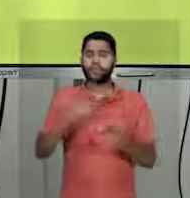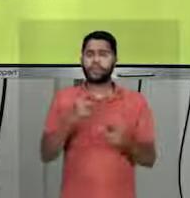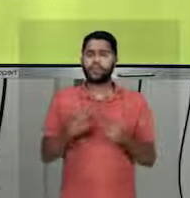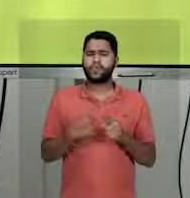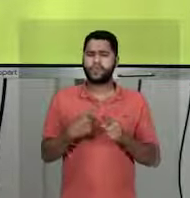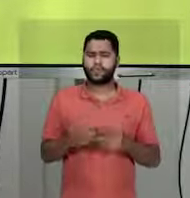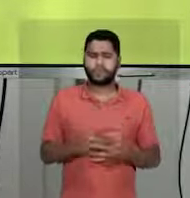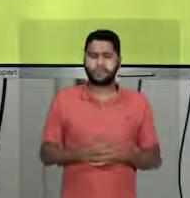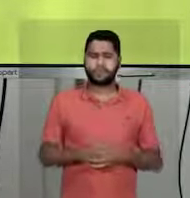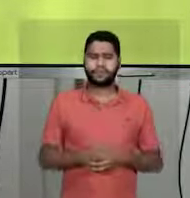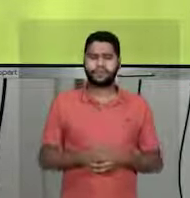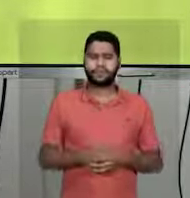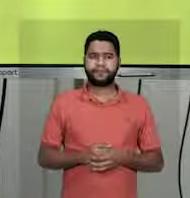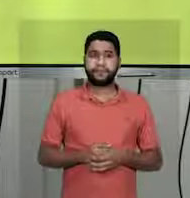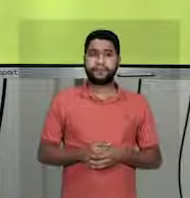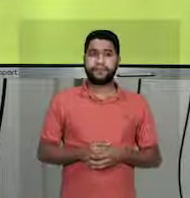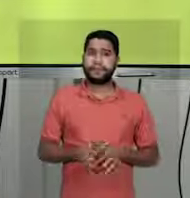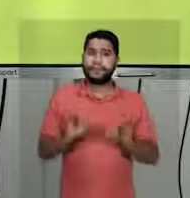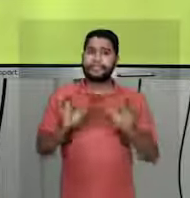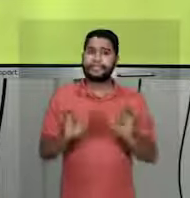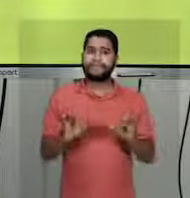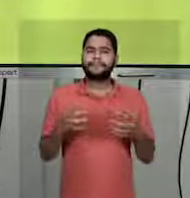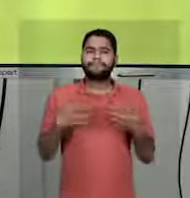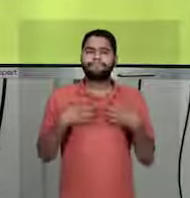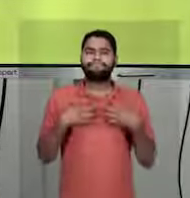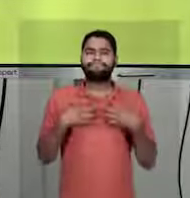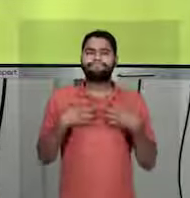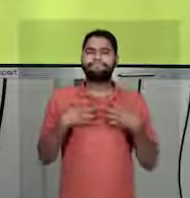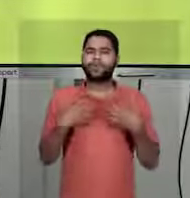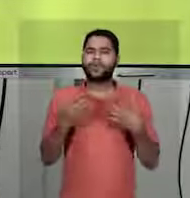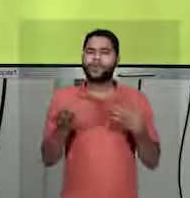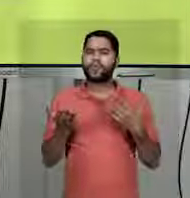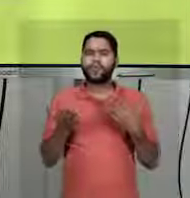Se ele é extremamente sensível, qualquer